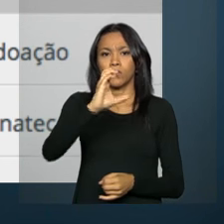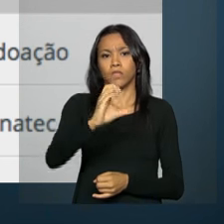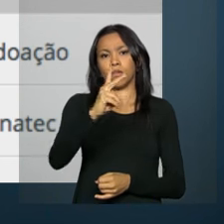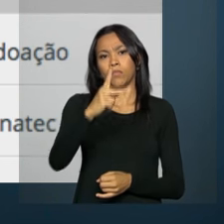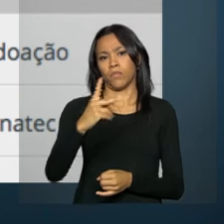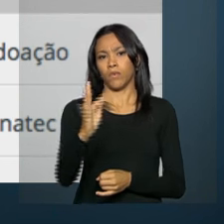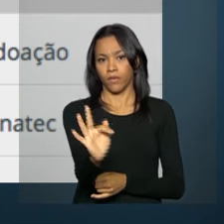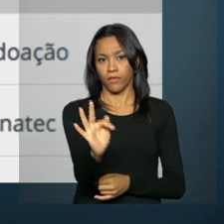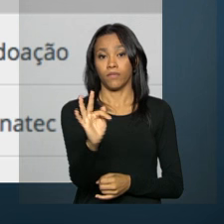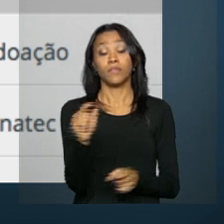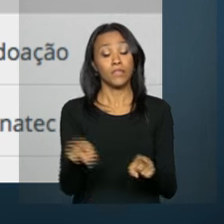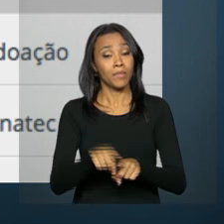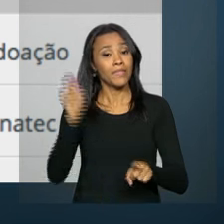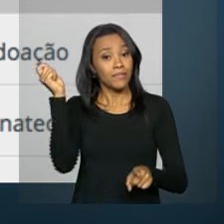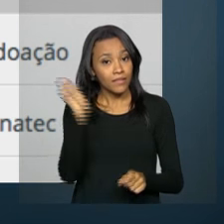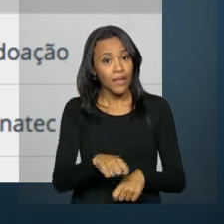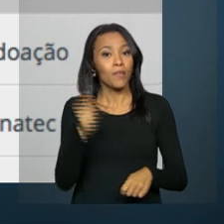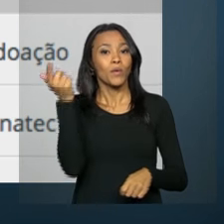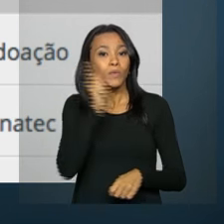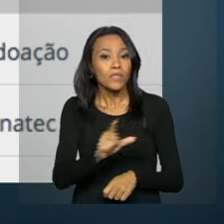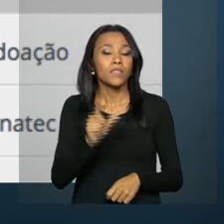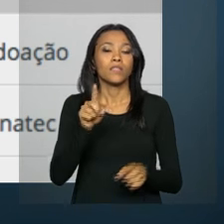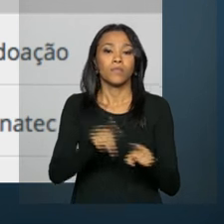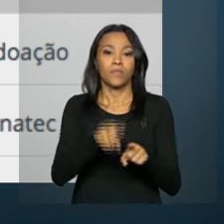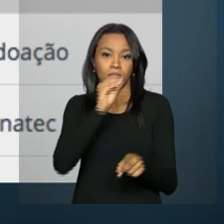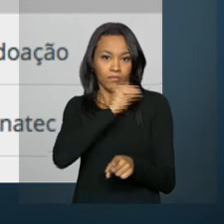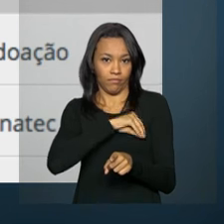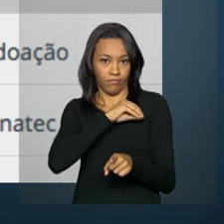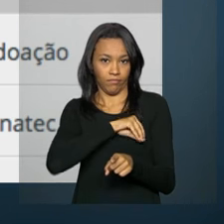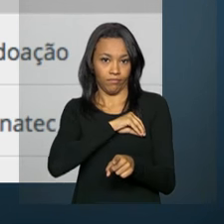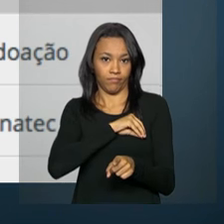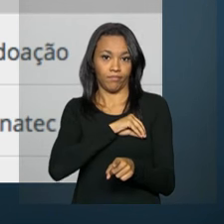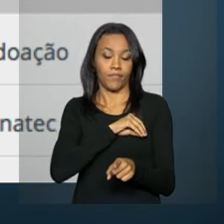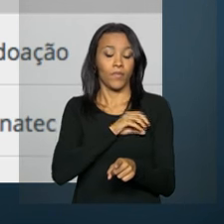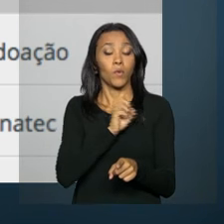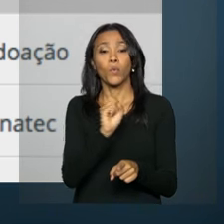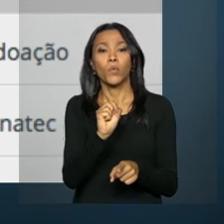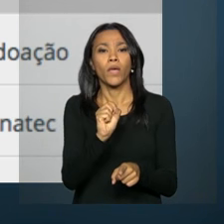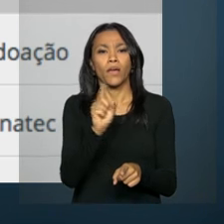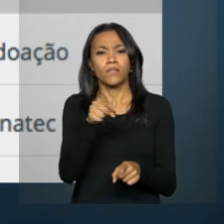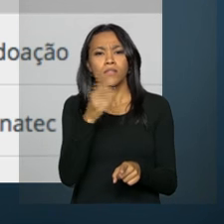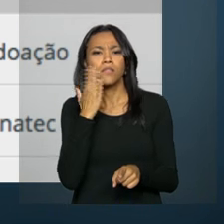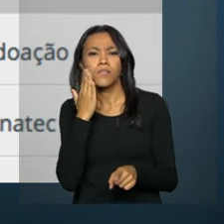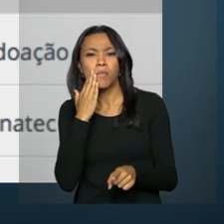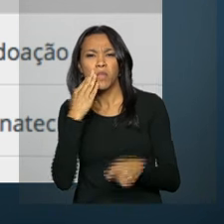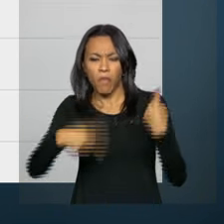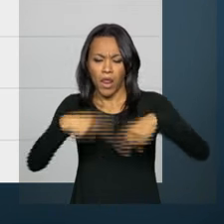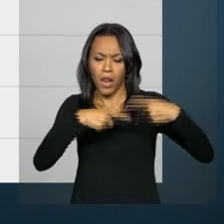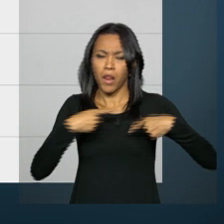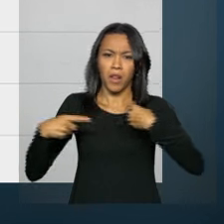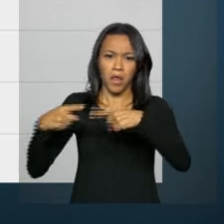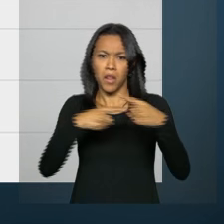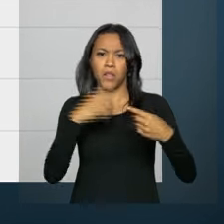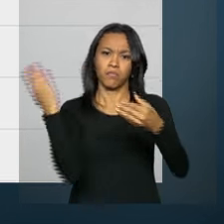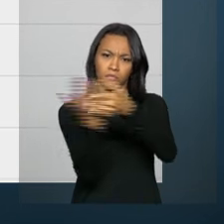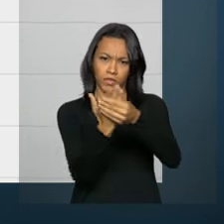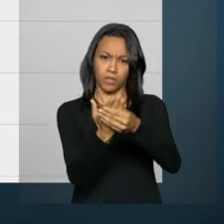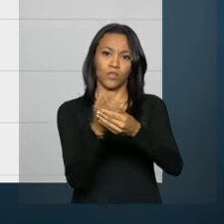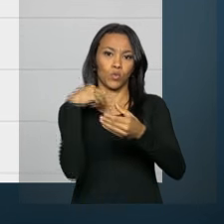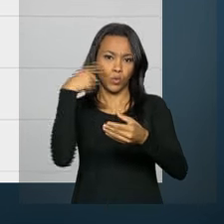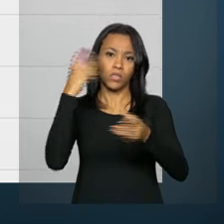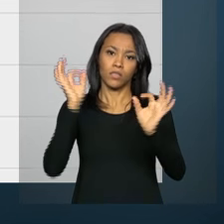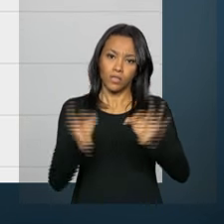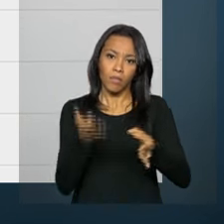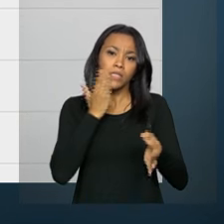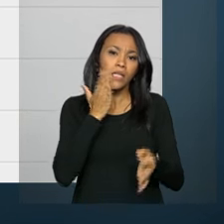Além disso é possível declarar rendimentos com exigibilidade suspensa ou seja discutidos na justiça outra inovação é a